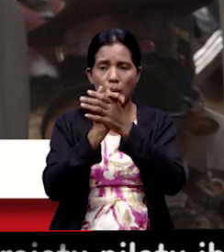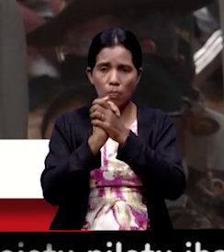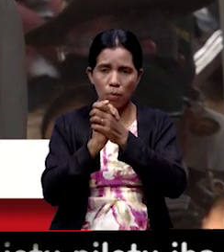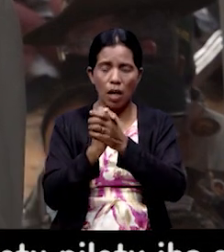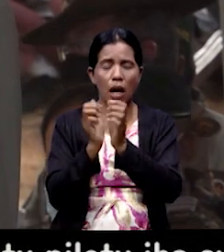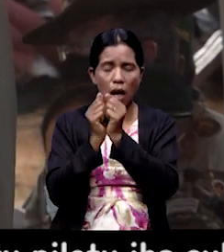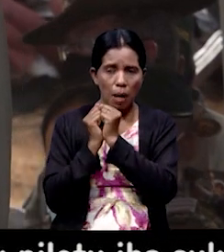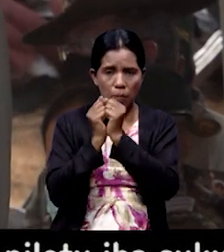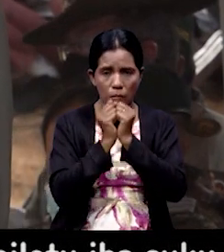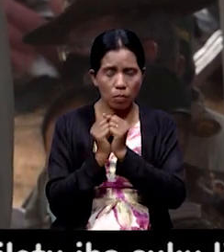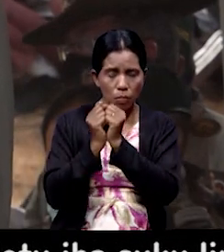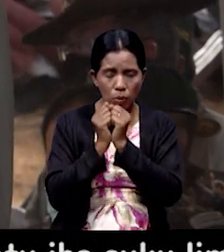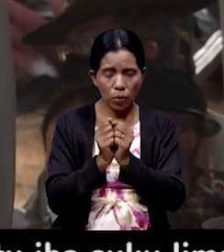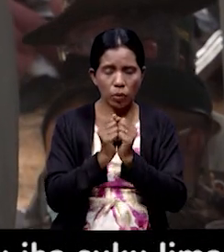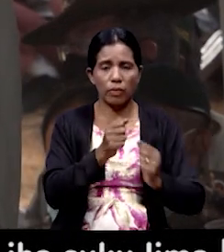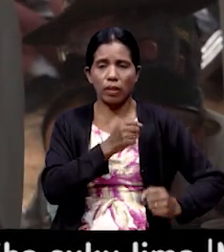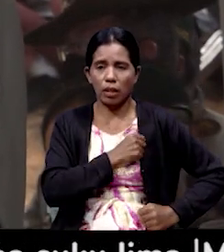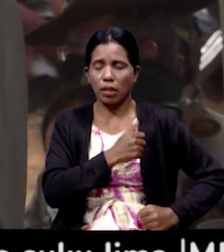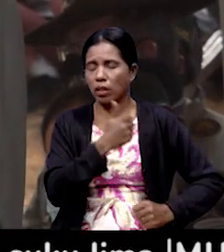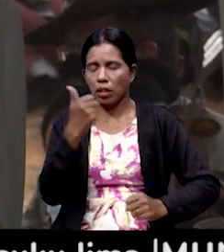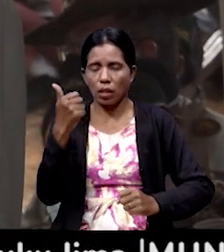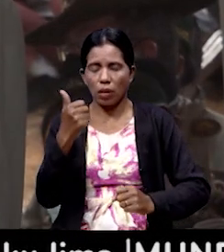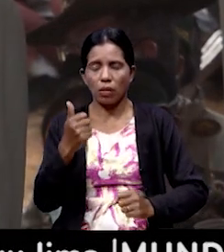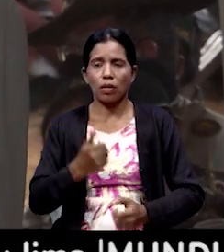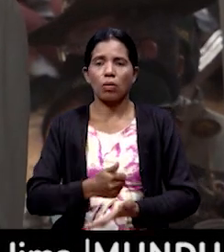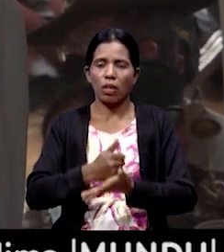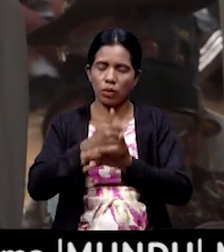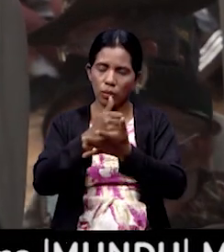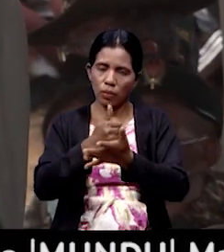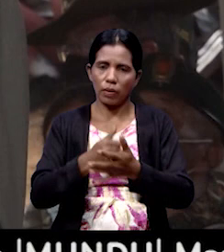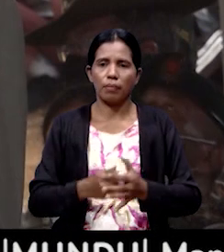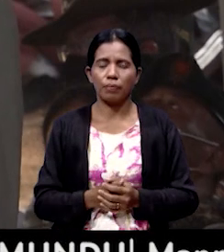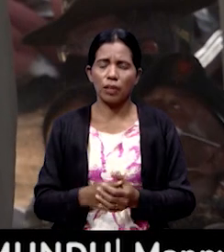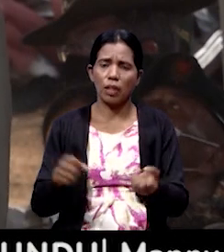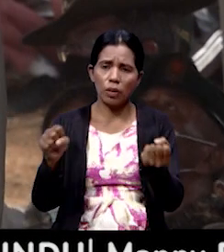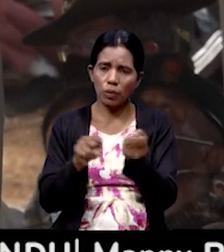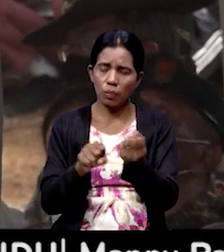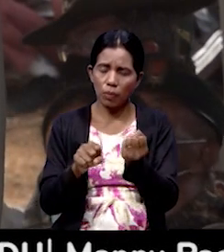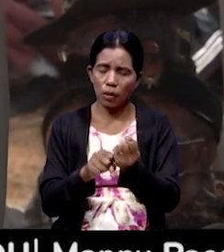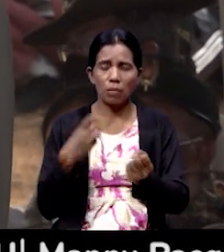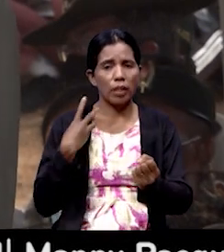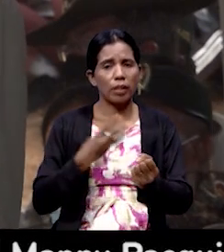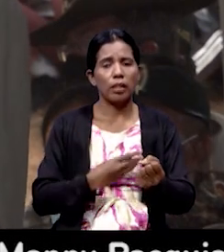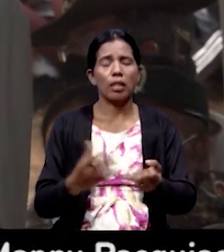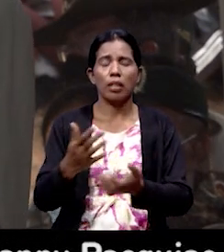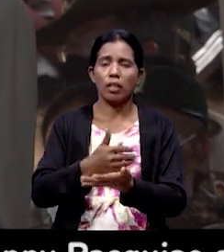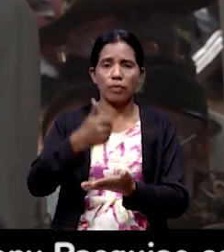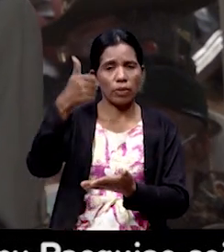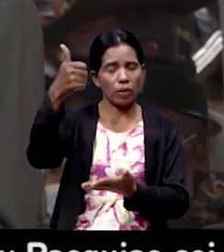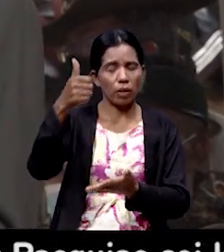selo iha Frente luta hot hot. Mahuno nini a contribuição ba ite nia vitória ba